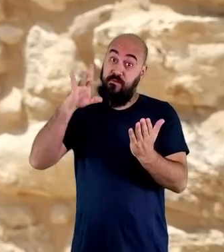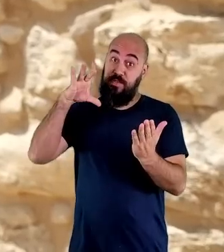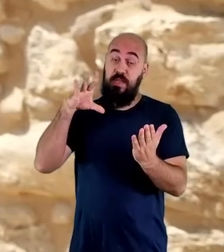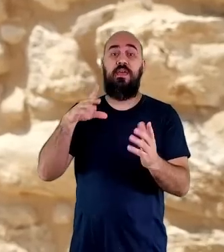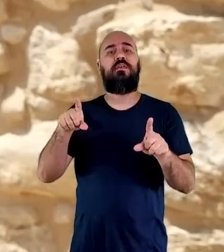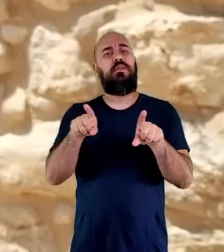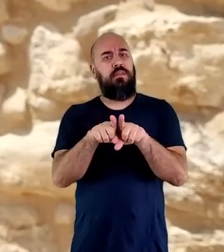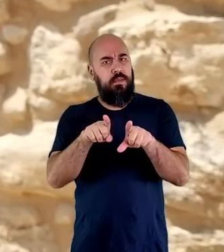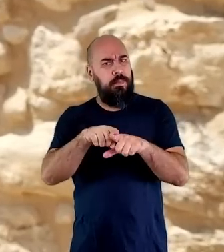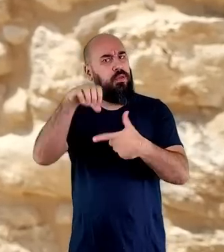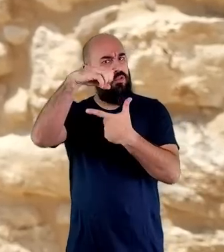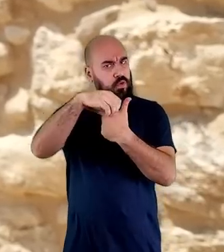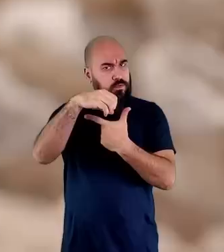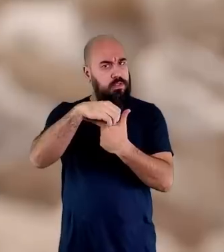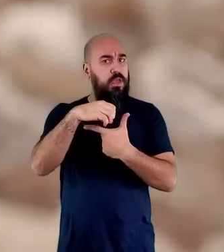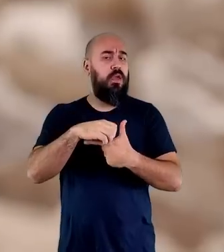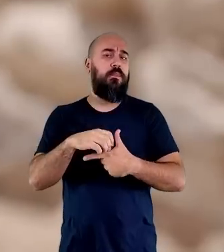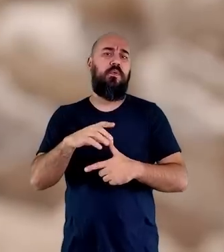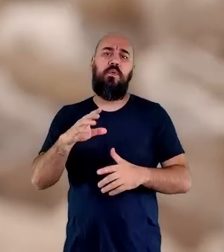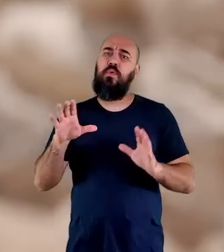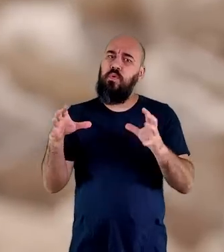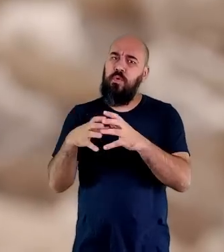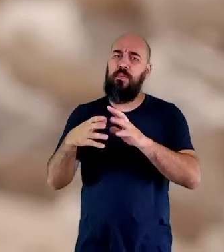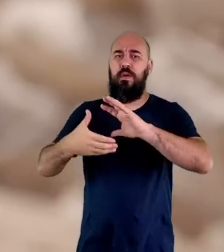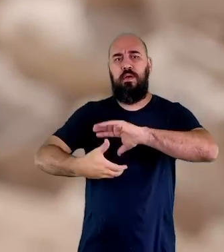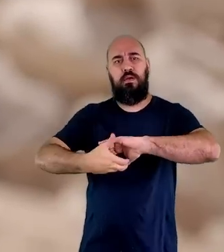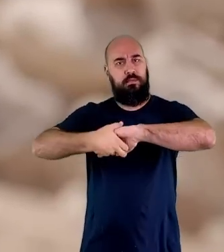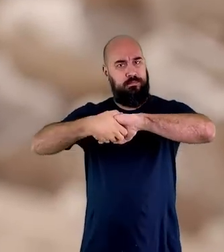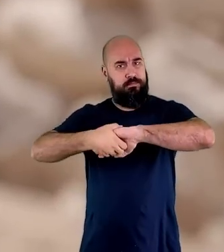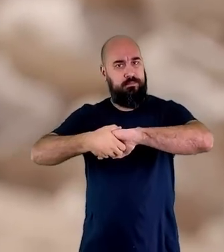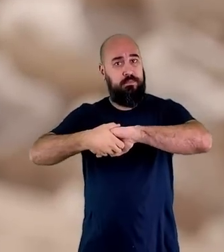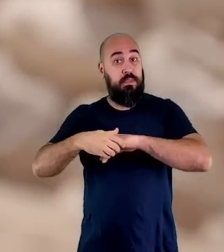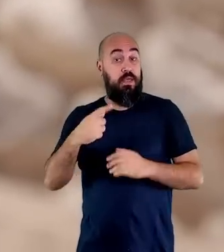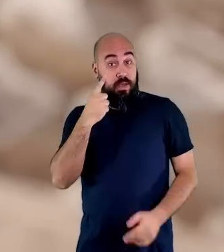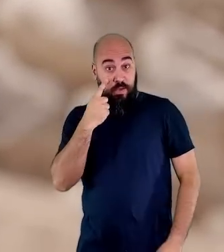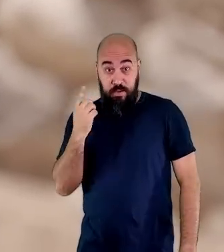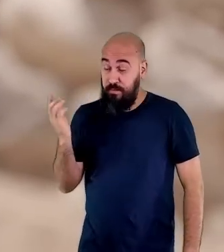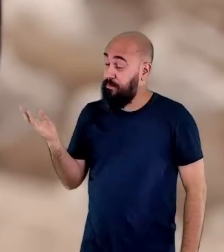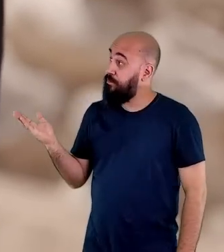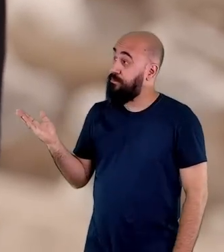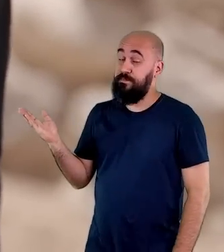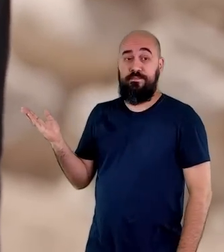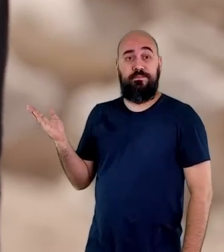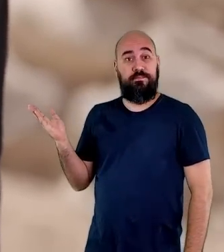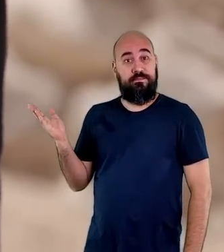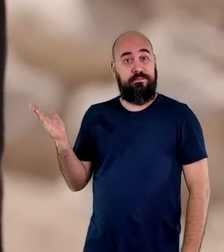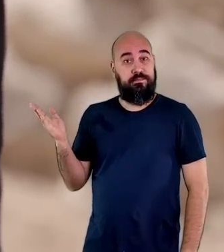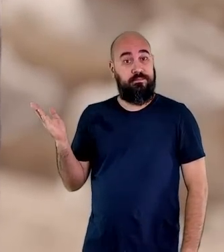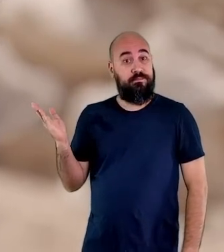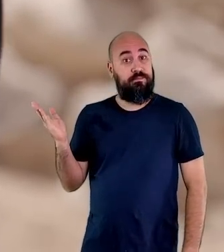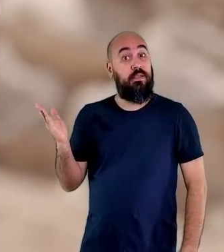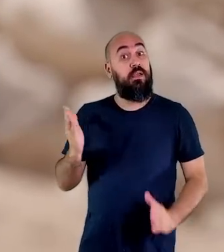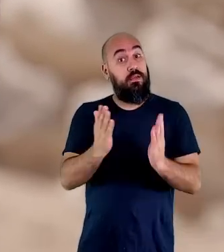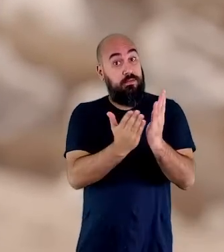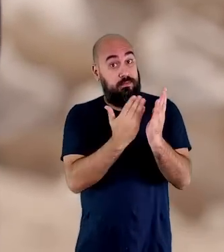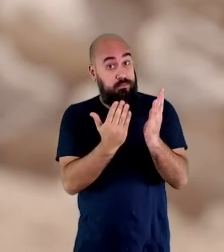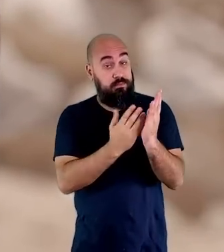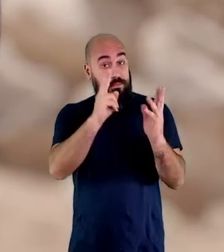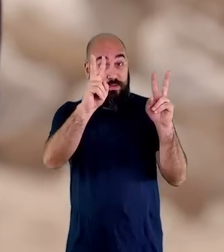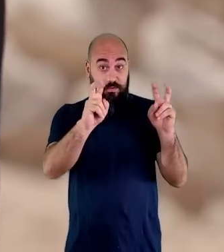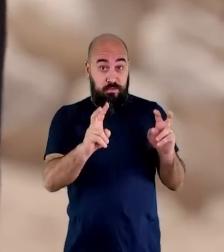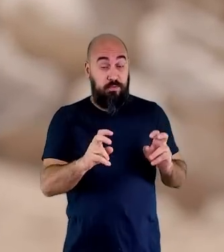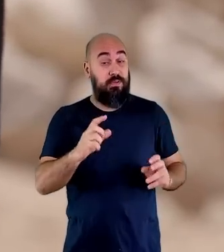da Esperança. Eu estou falando do guia de estudos do programa Evidências, com muitos assuntos interessantes e importantes sobre a palavra de